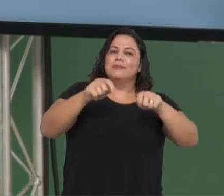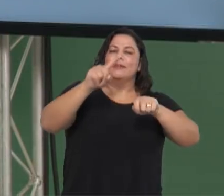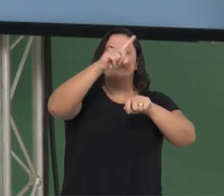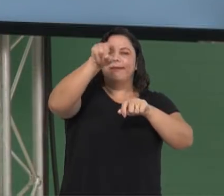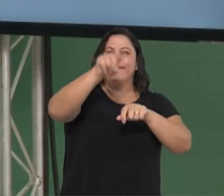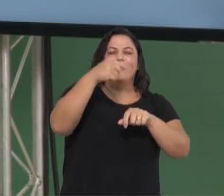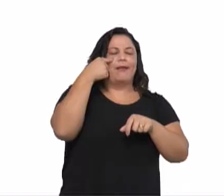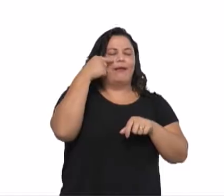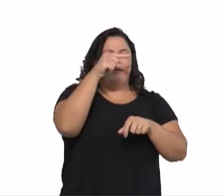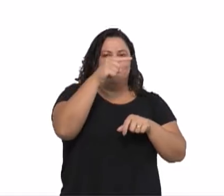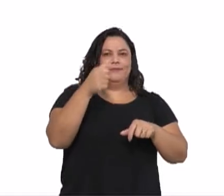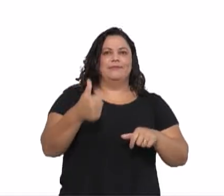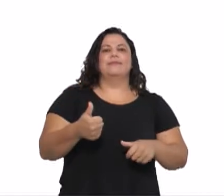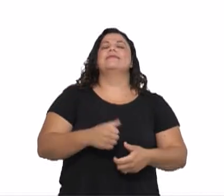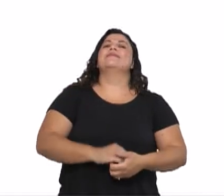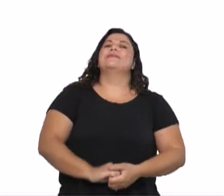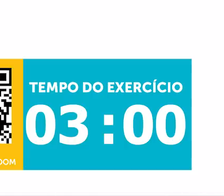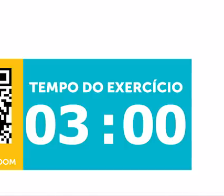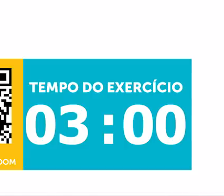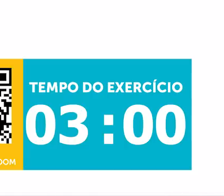assinala.